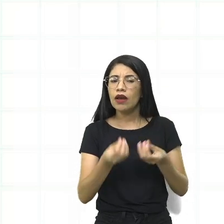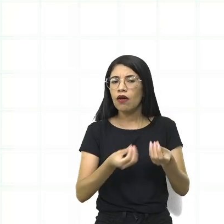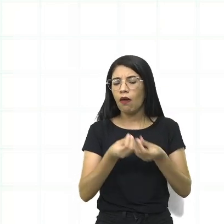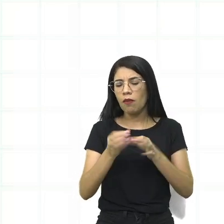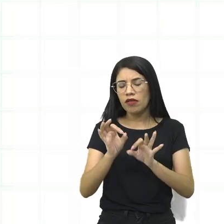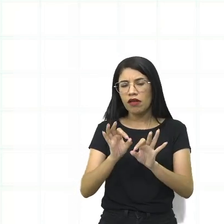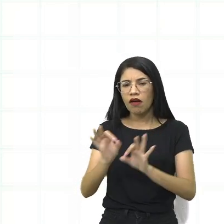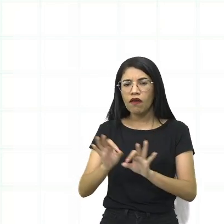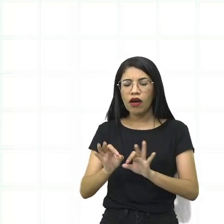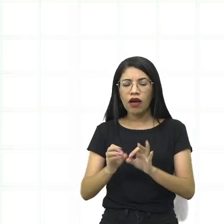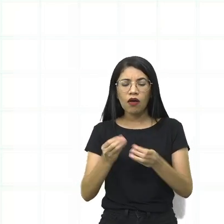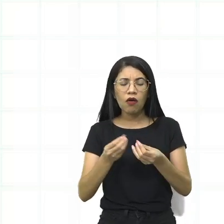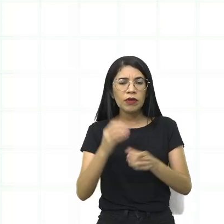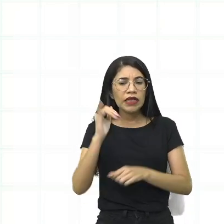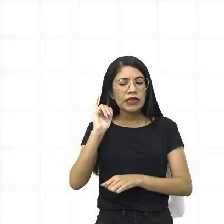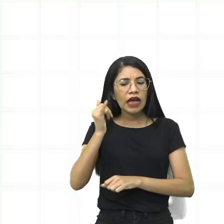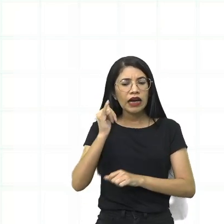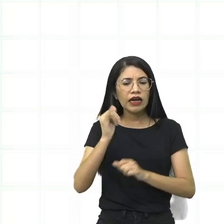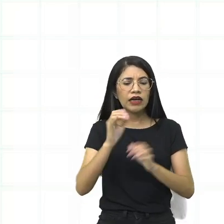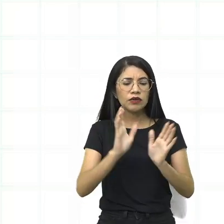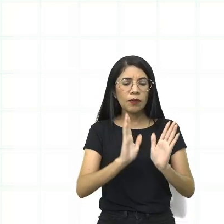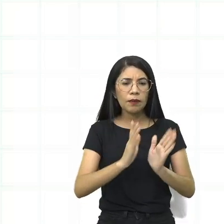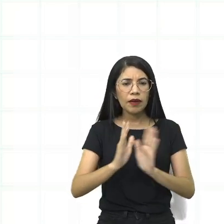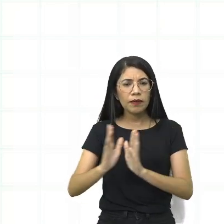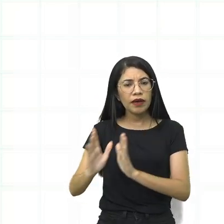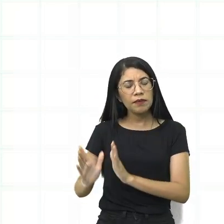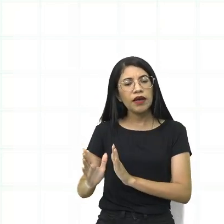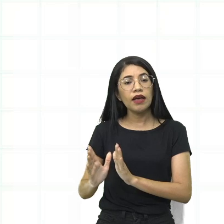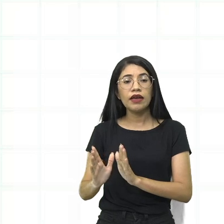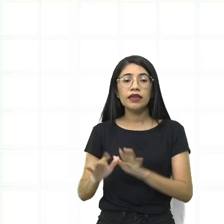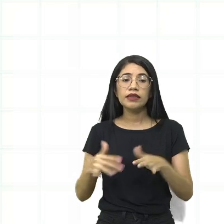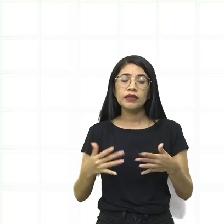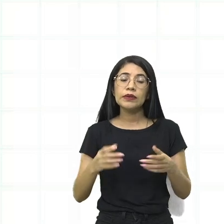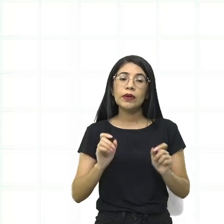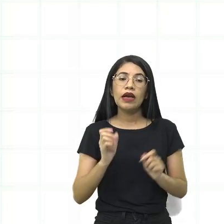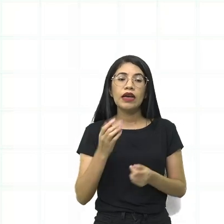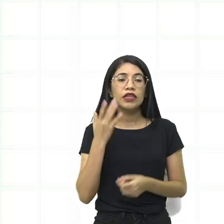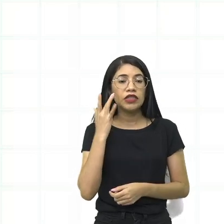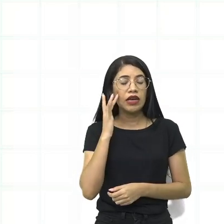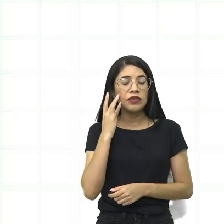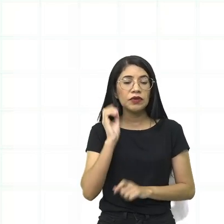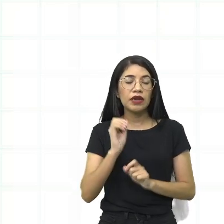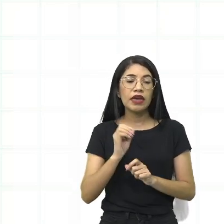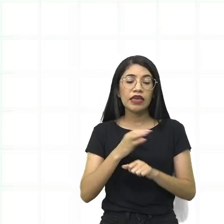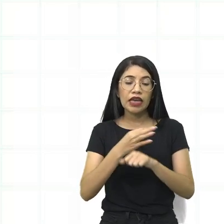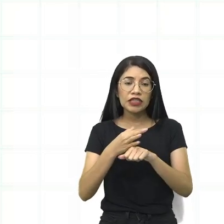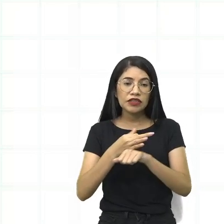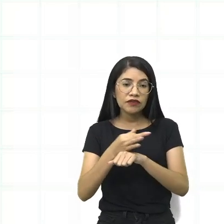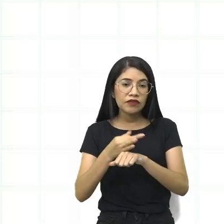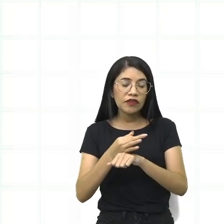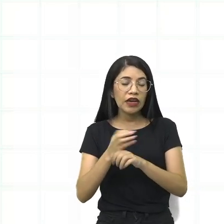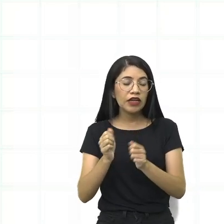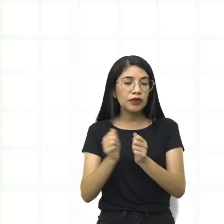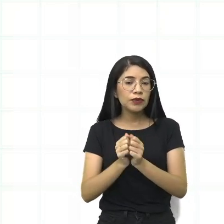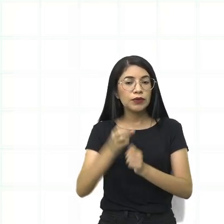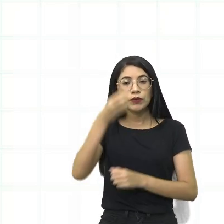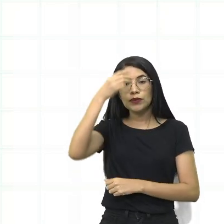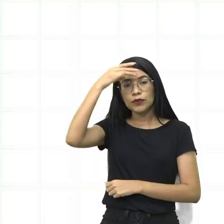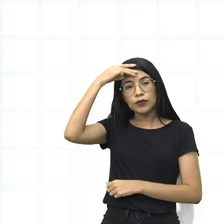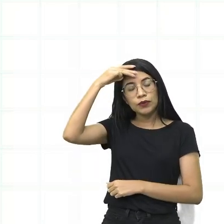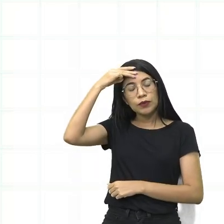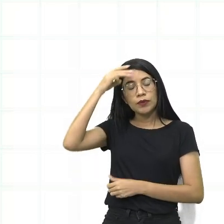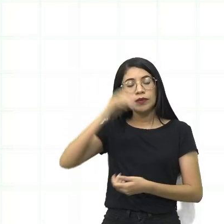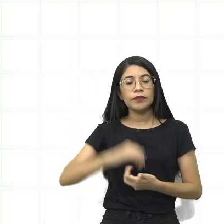Como que o fato é narrado. A gente entende ali que o fato, né, sobre as férias com os sobrinhos. E